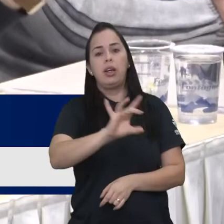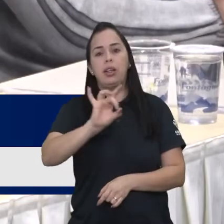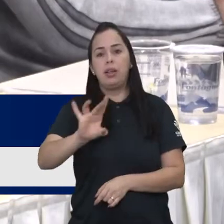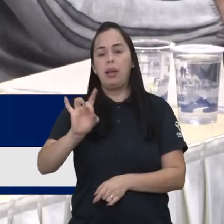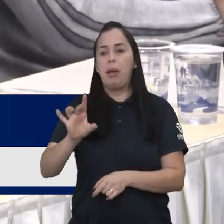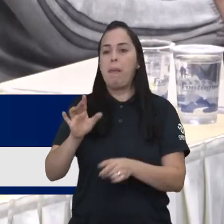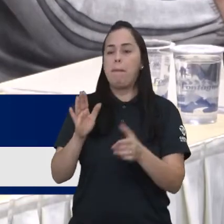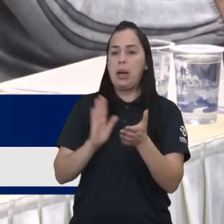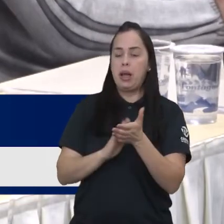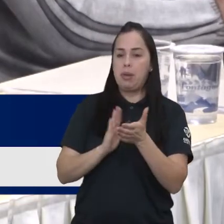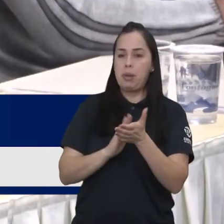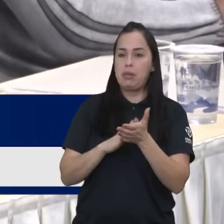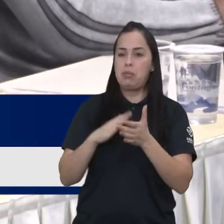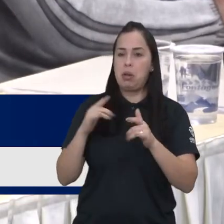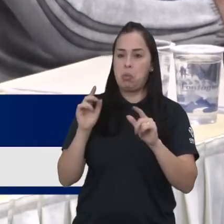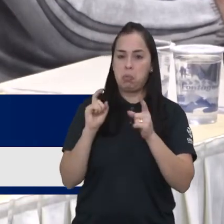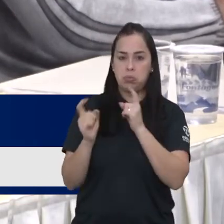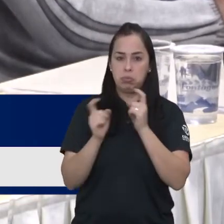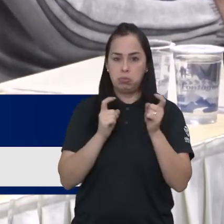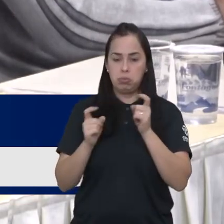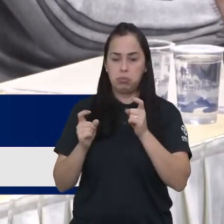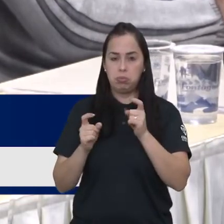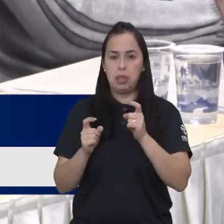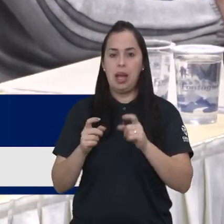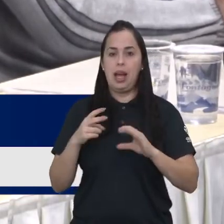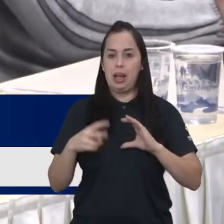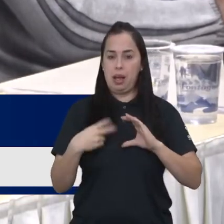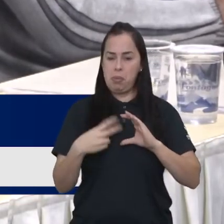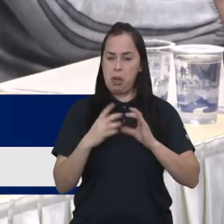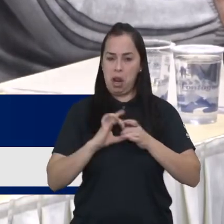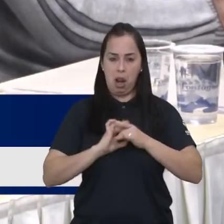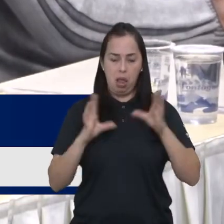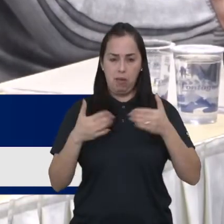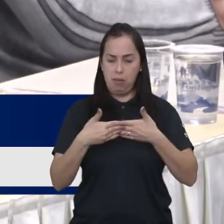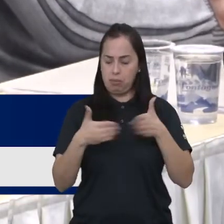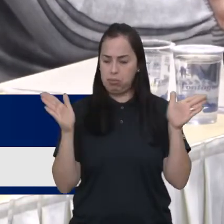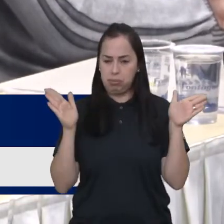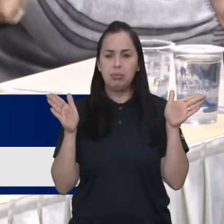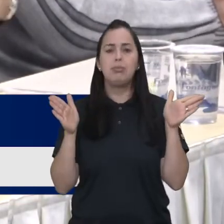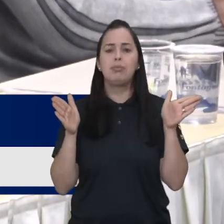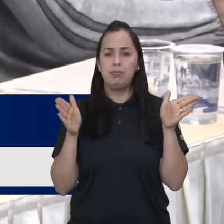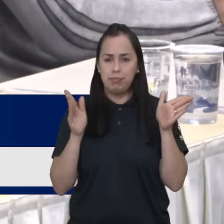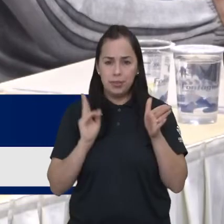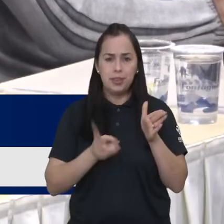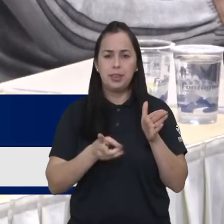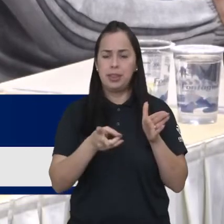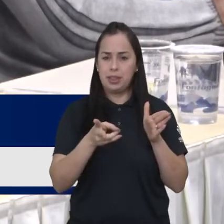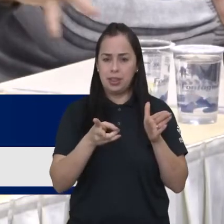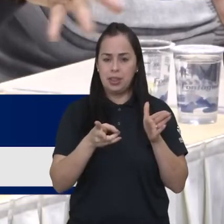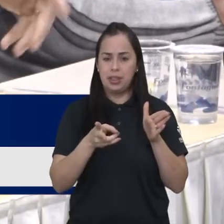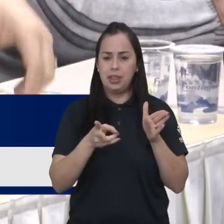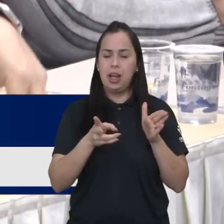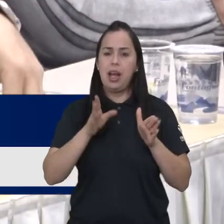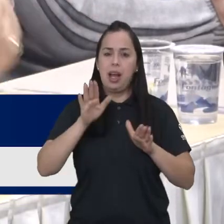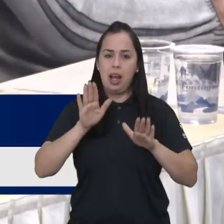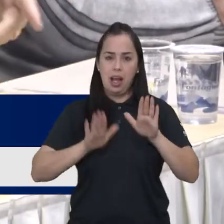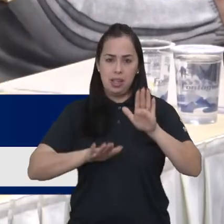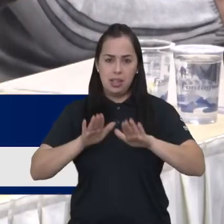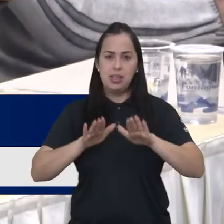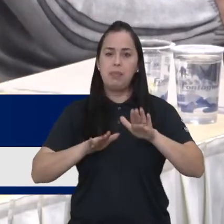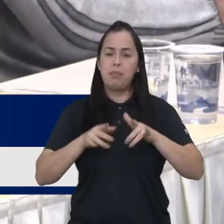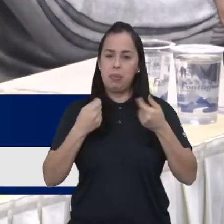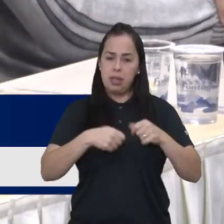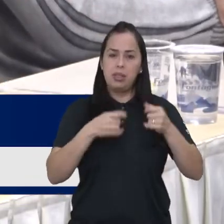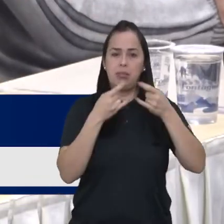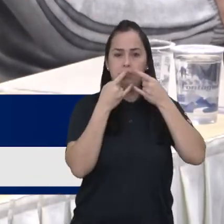parabéns por essa reunião. Aqui, a Câmara é a casa do povo, é a casa de vocês, está de portas abertas, com algumas restrições,